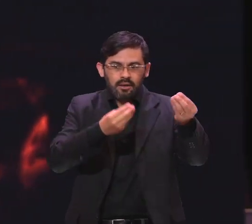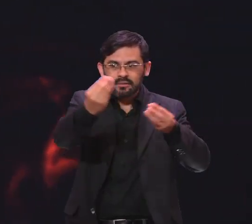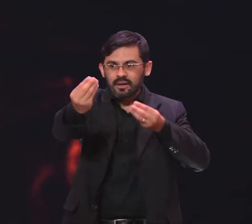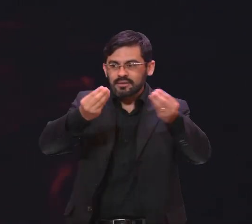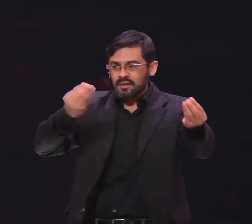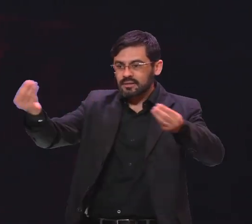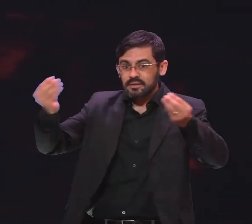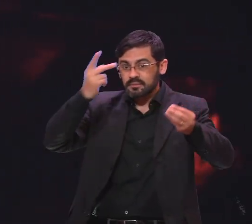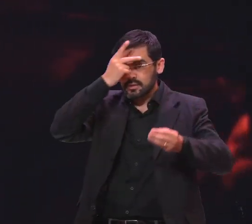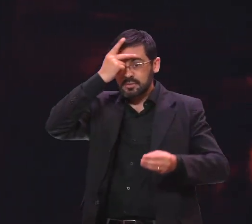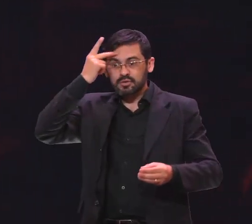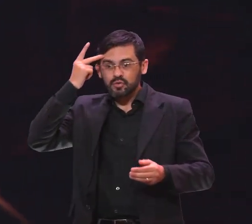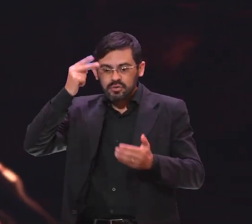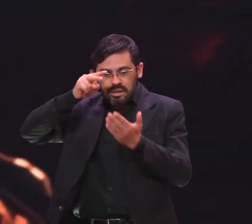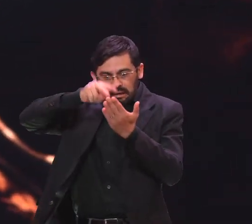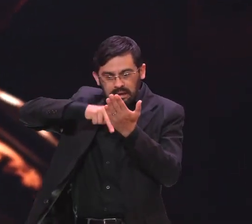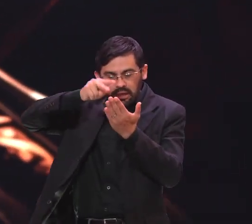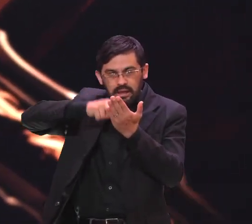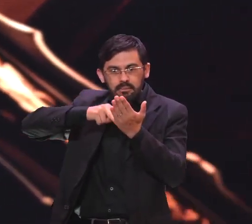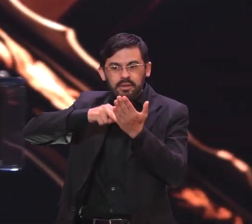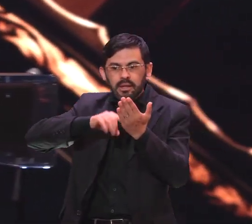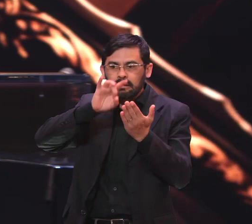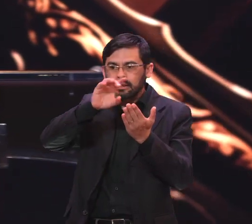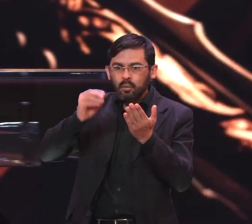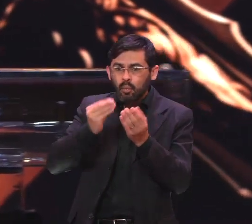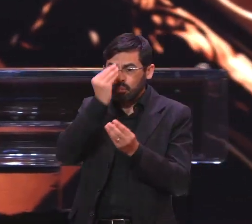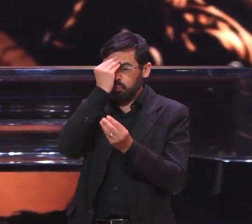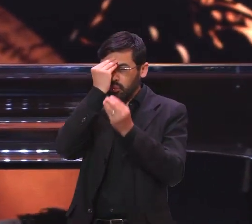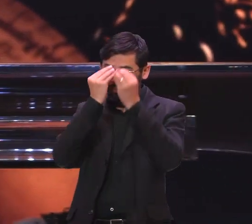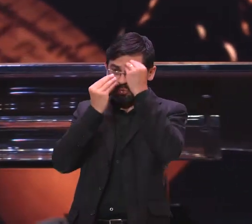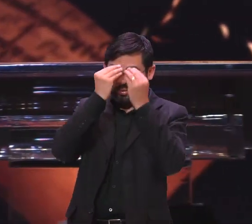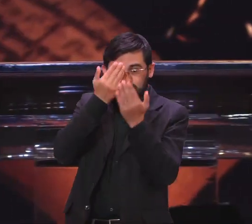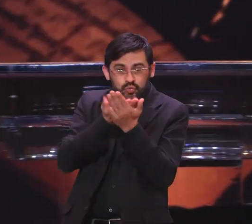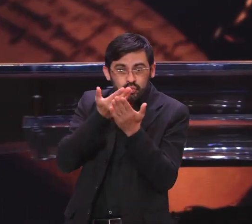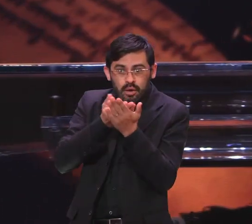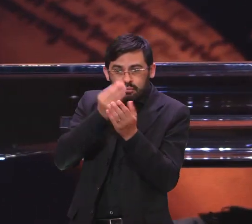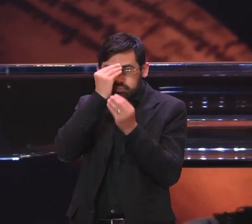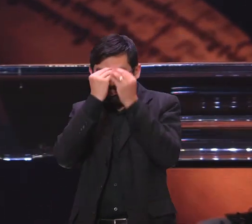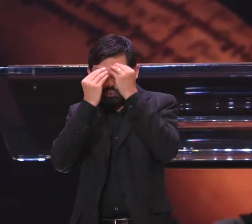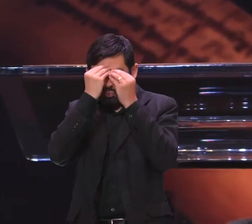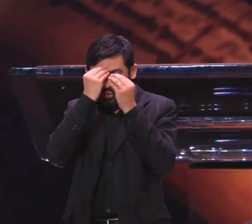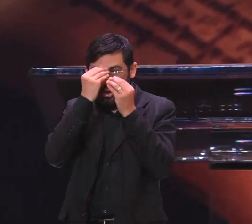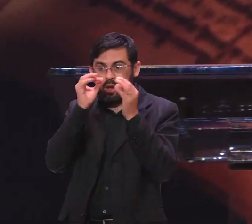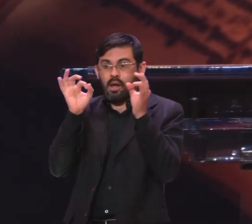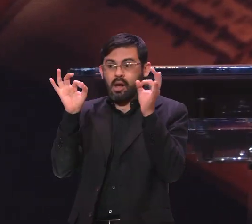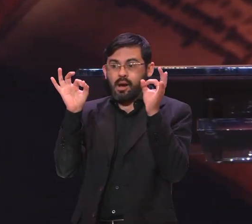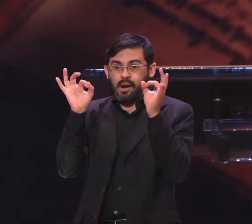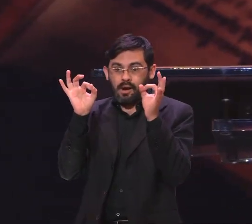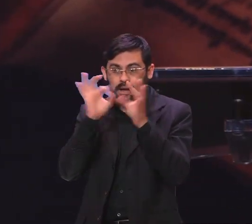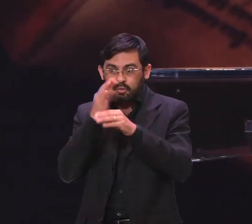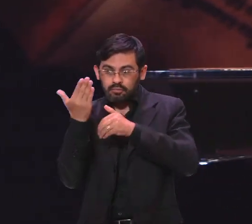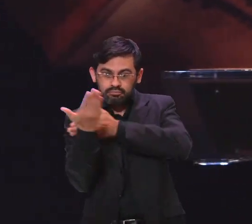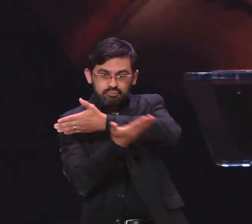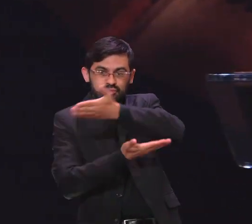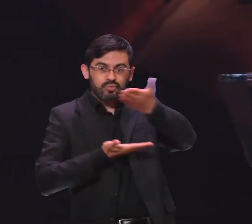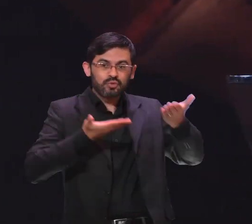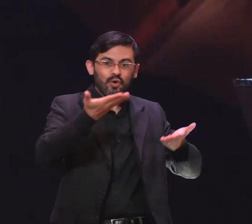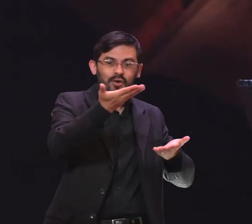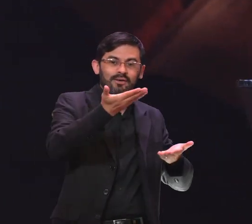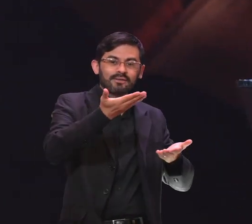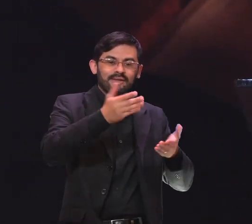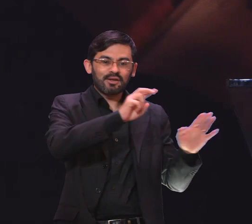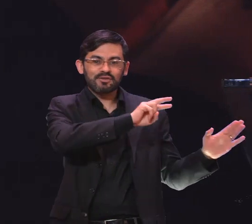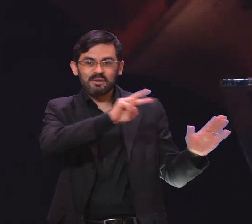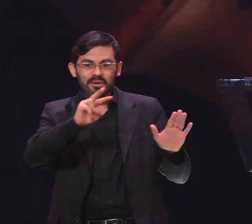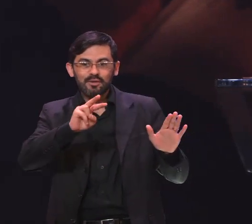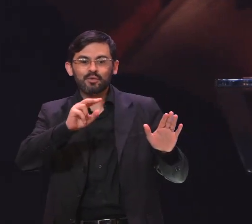as pessoas da aldeia, para cada um decorar e estudar o seu capítulo, a sua página, e depois na outra semana